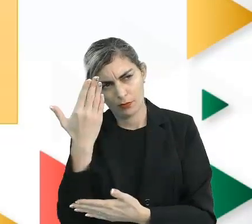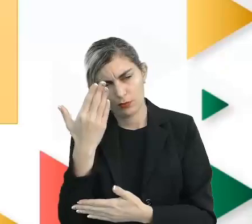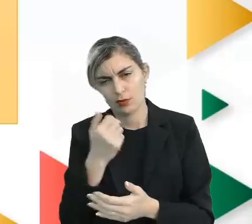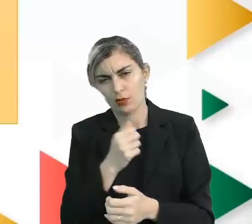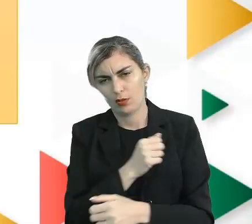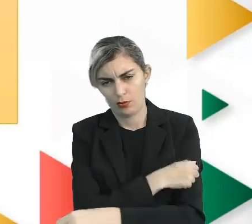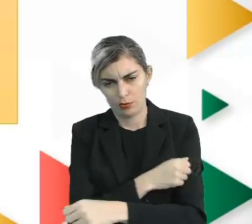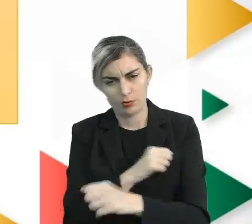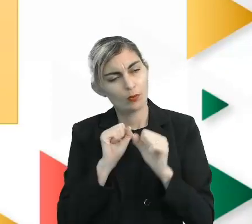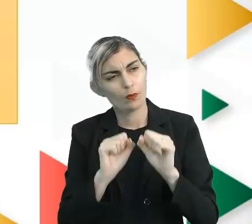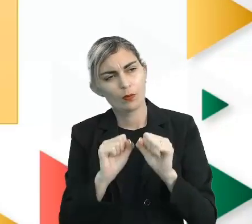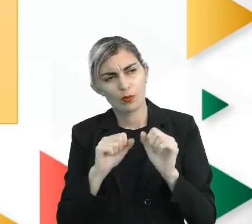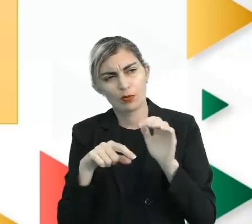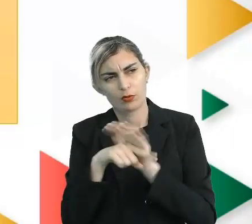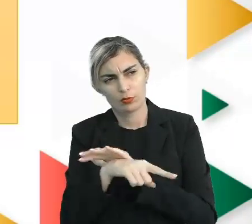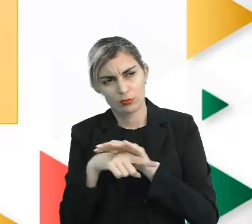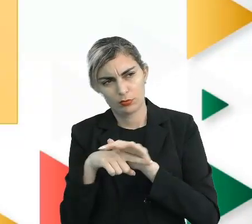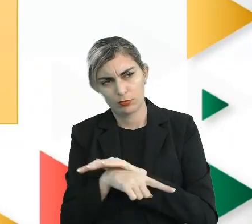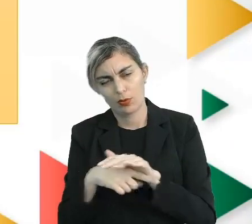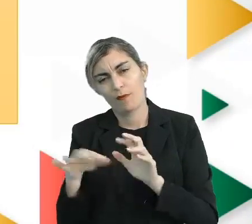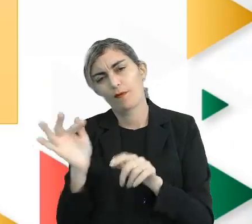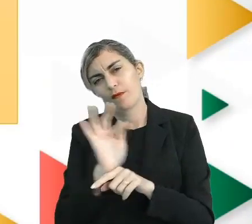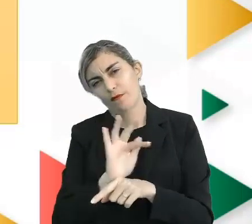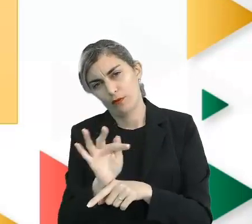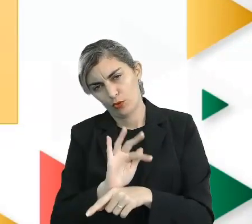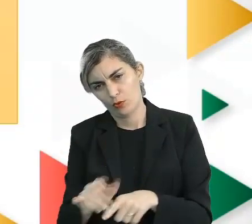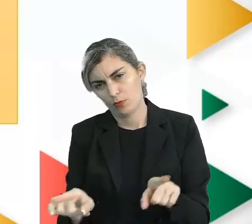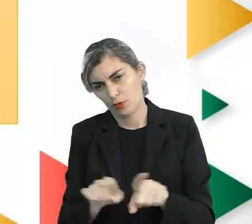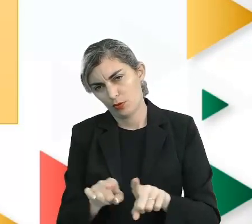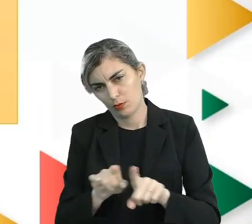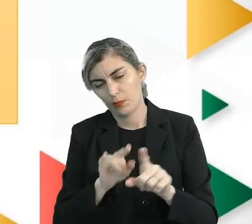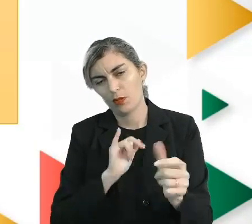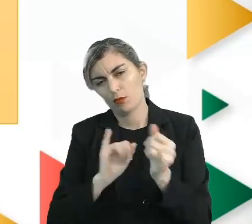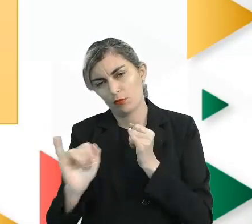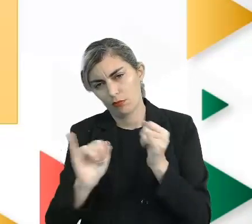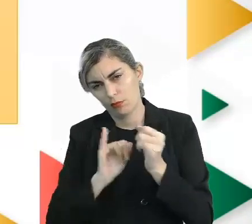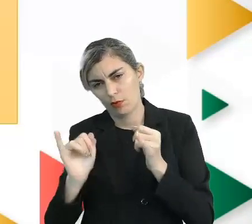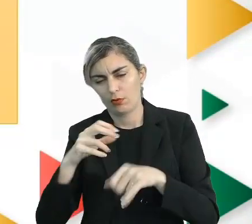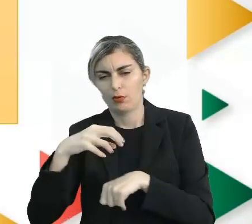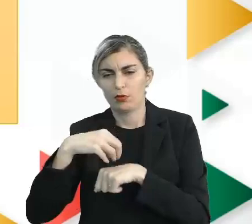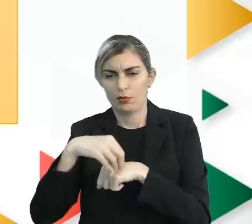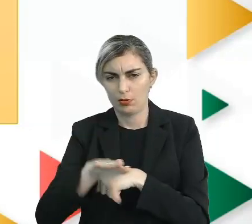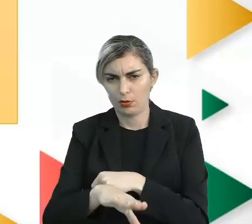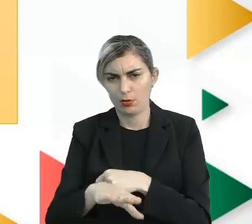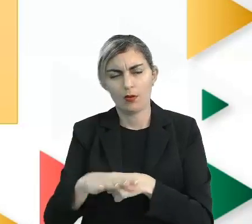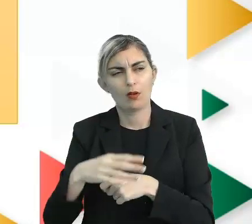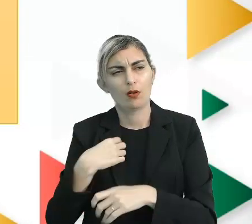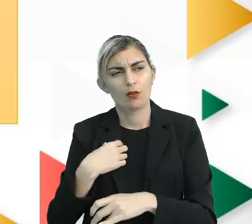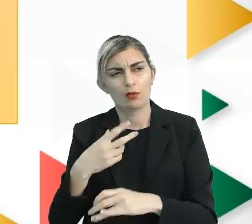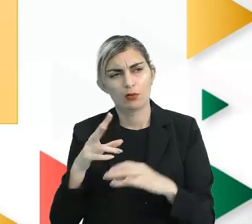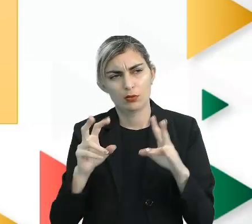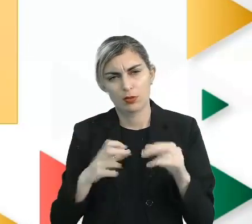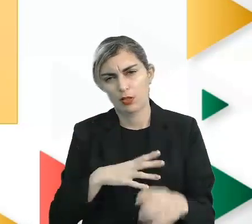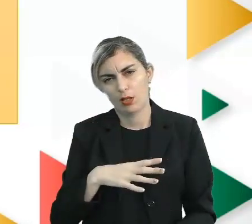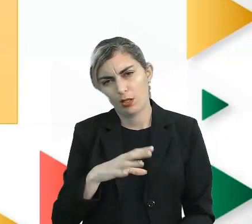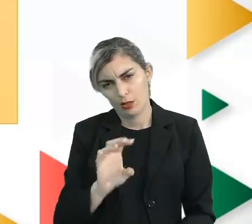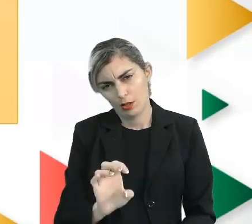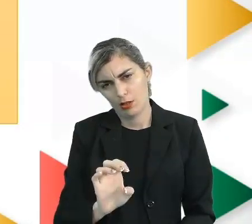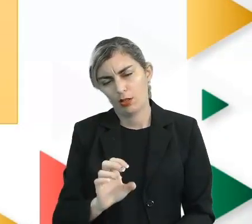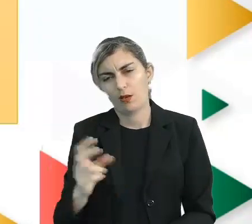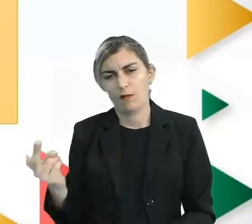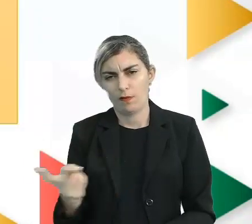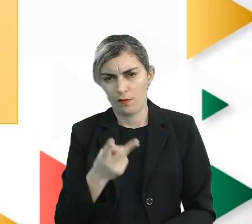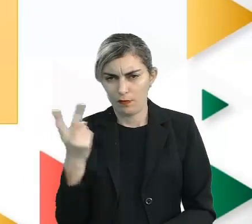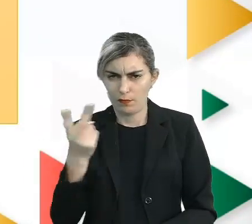podem justamente pesquisar, filmes também na internet, você pode colocar justamente filmes que abordam a ética, o